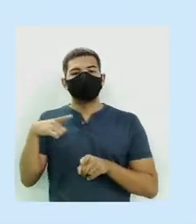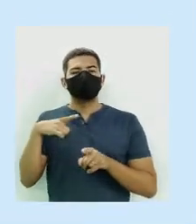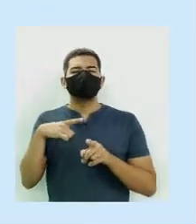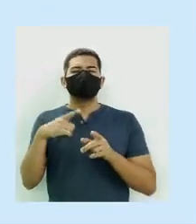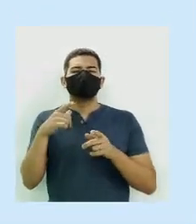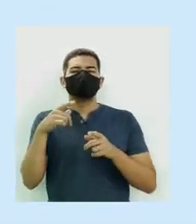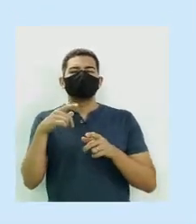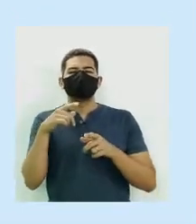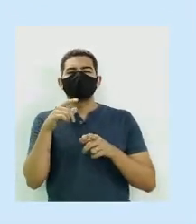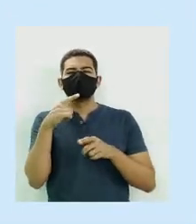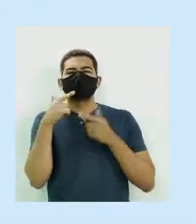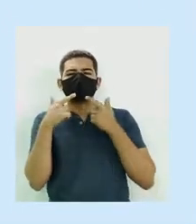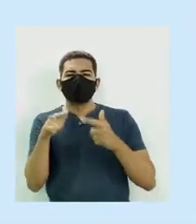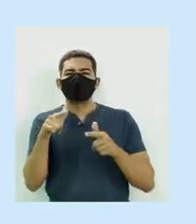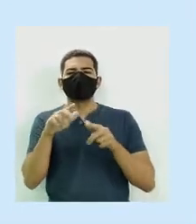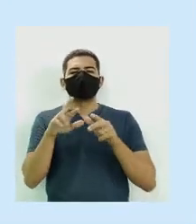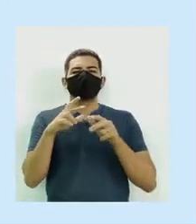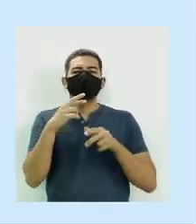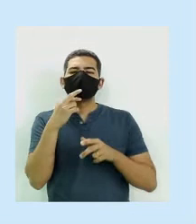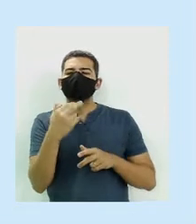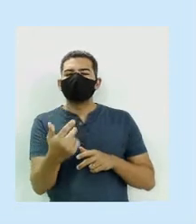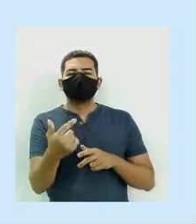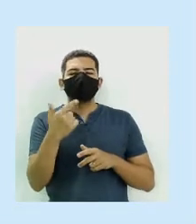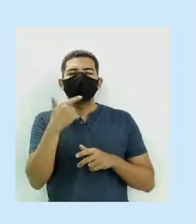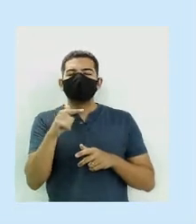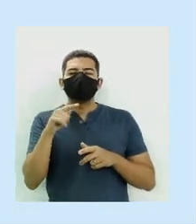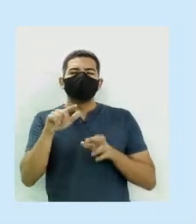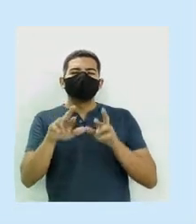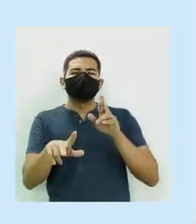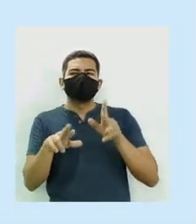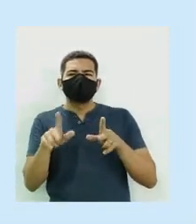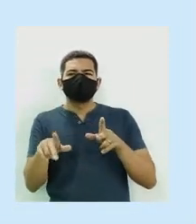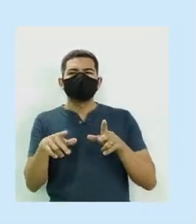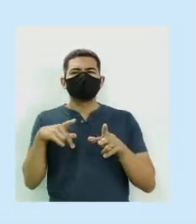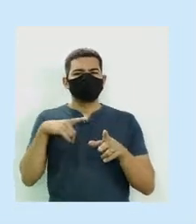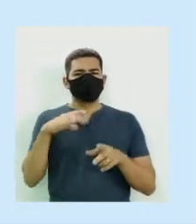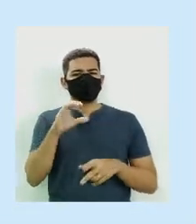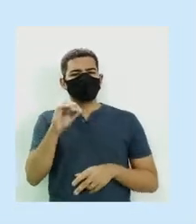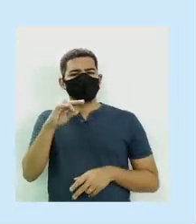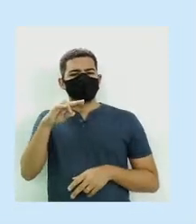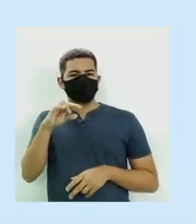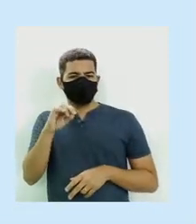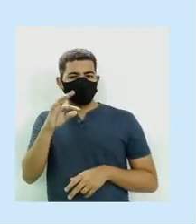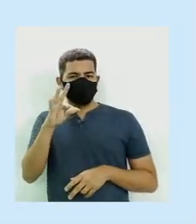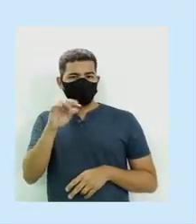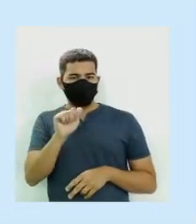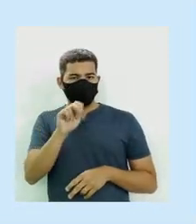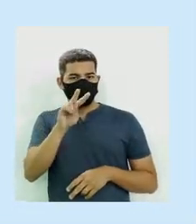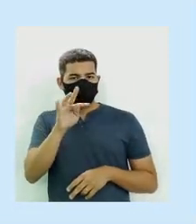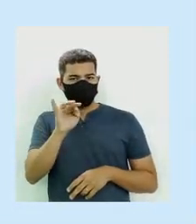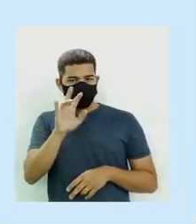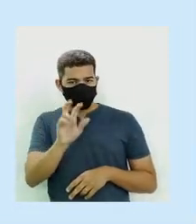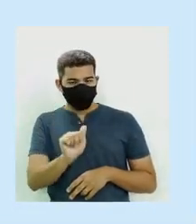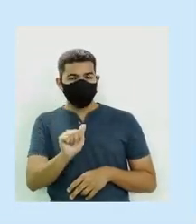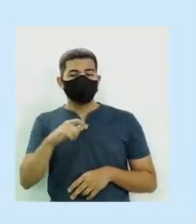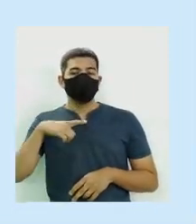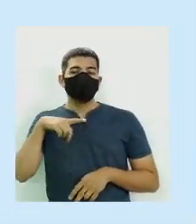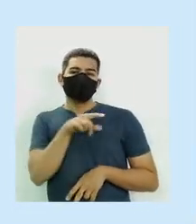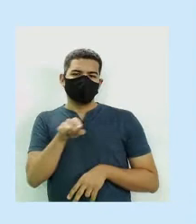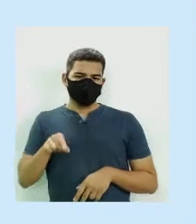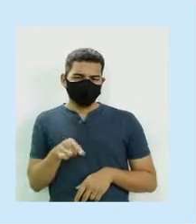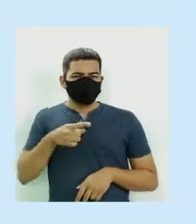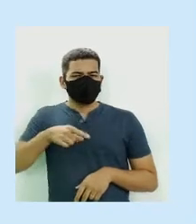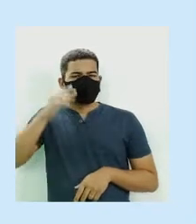linguagem, essa linguagem mais subjetiva, mais conotativa. Pois bem, para que a gente